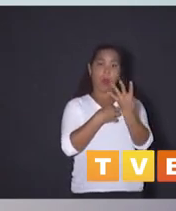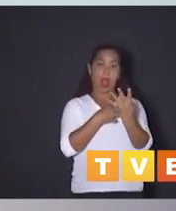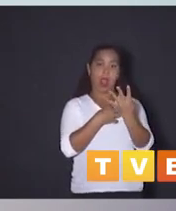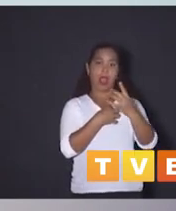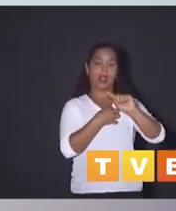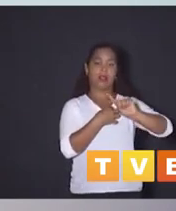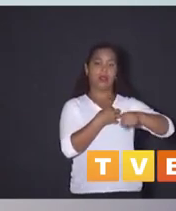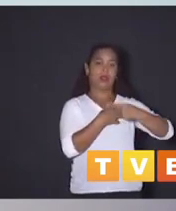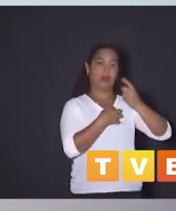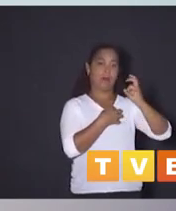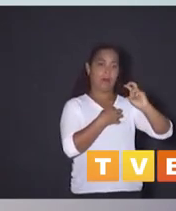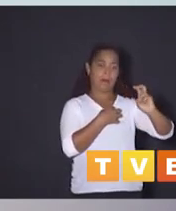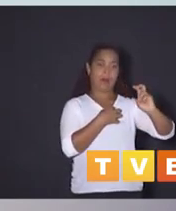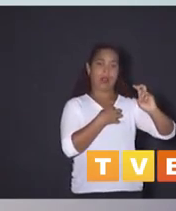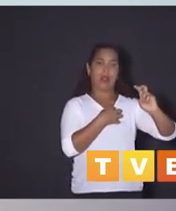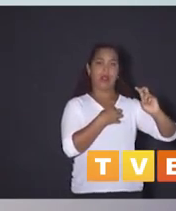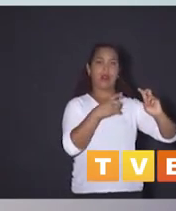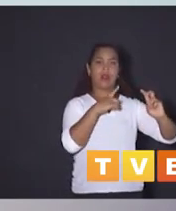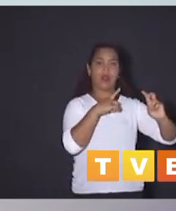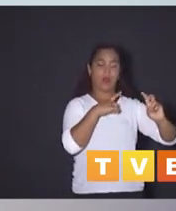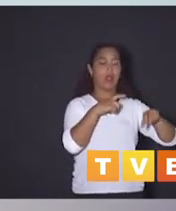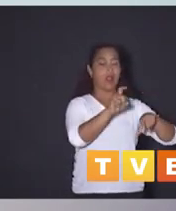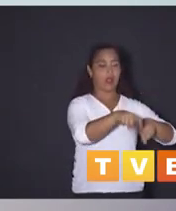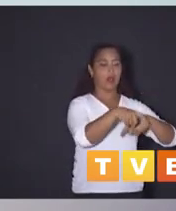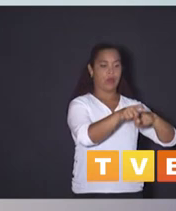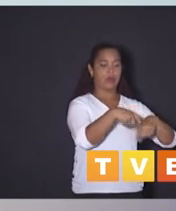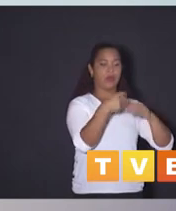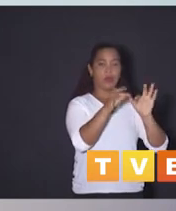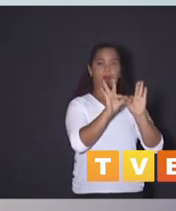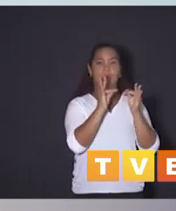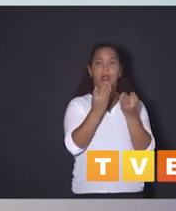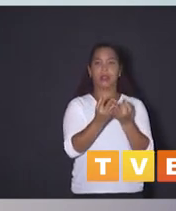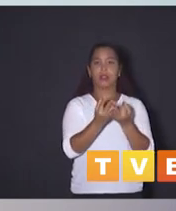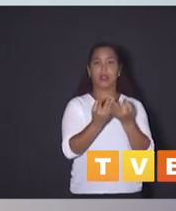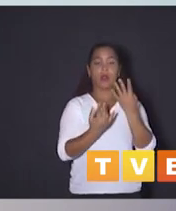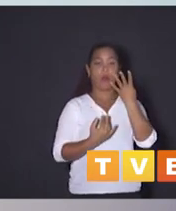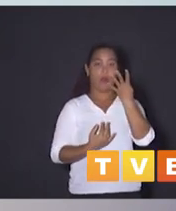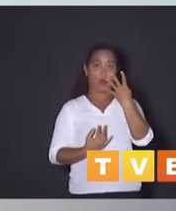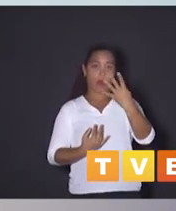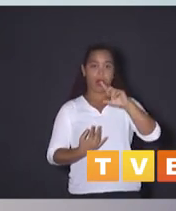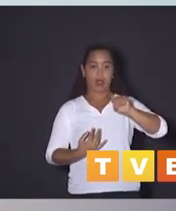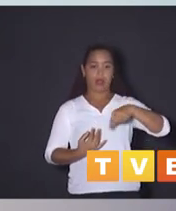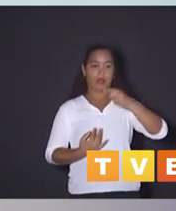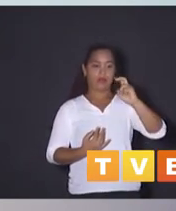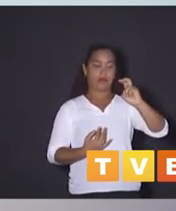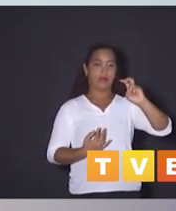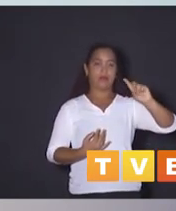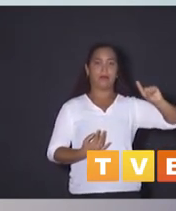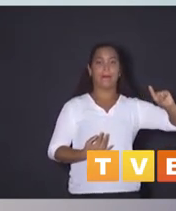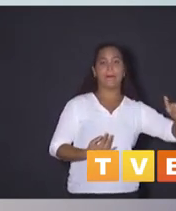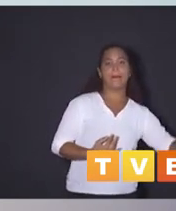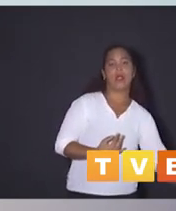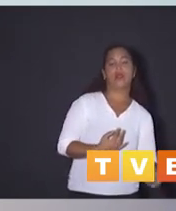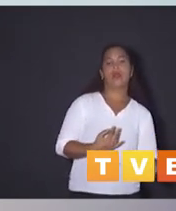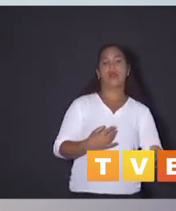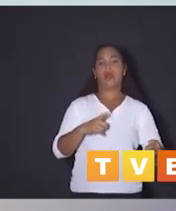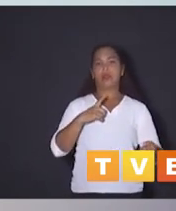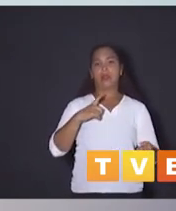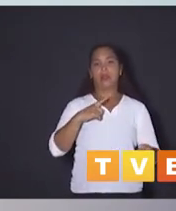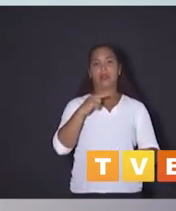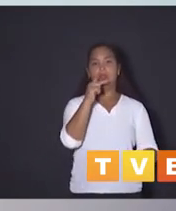pessoas que são categorizados como agricultores familiares essas quatro milhões e meio de pessoas vivem aproximadamente